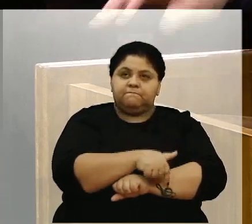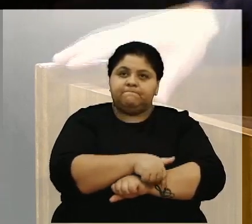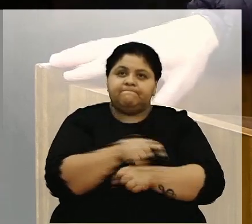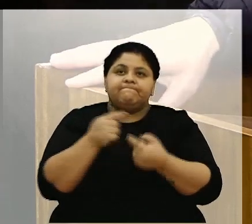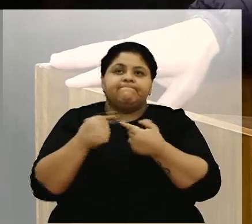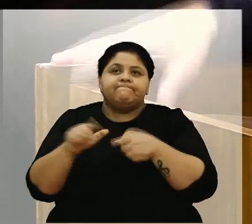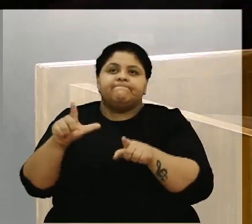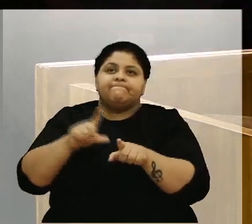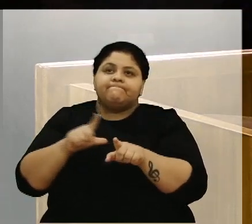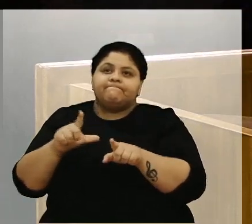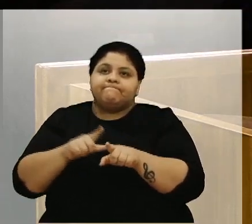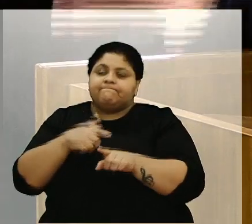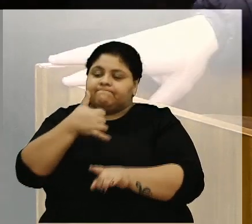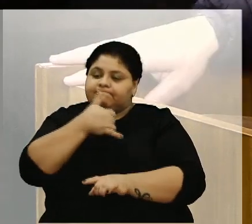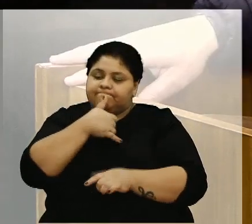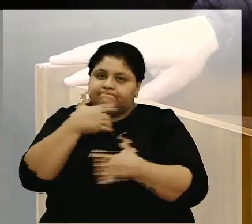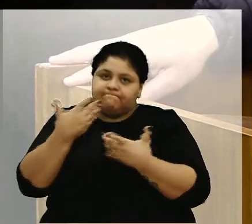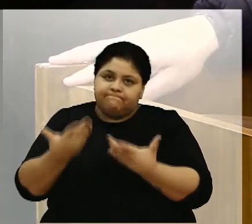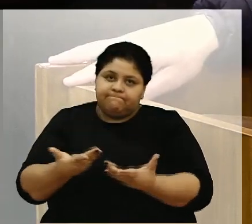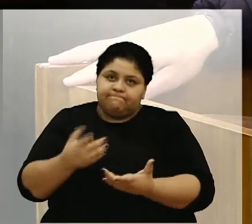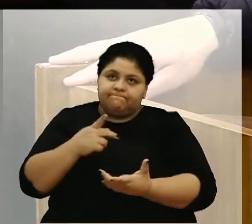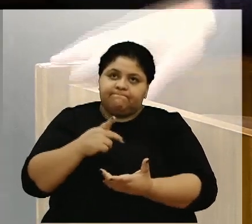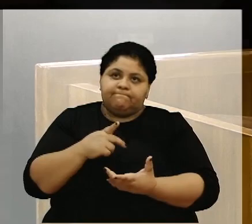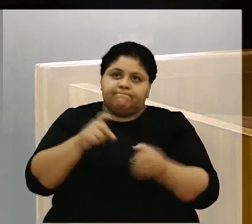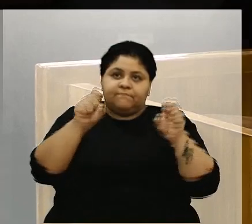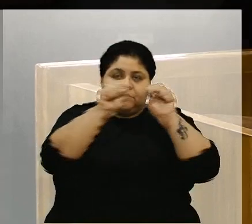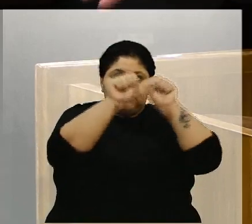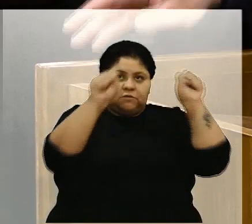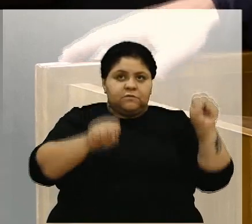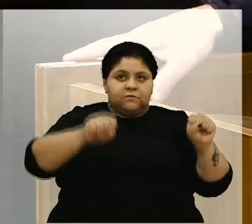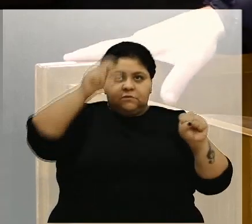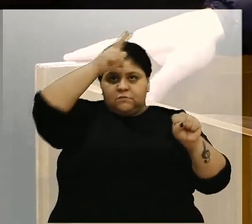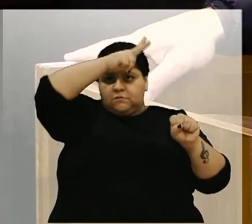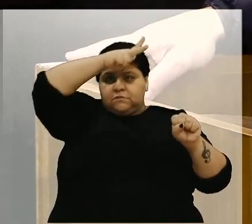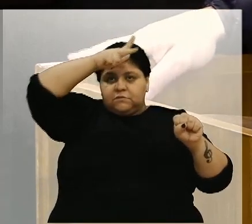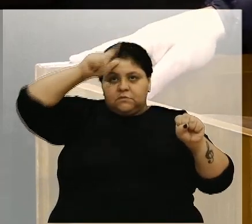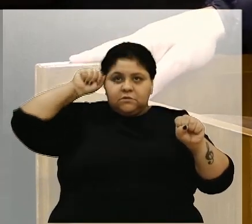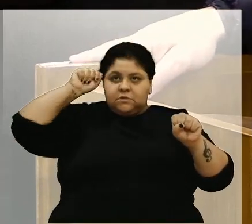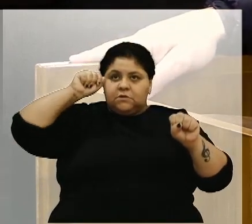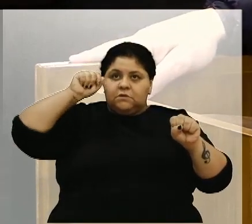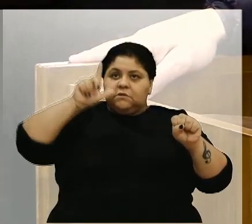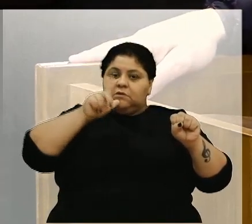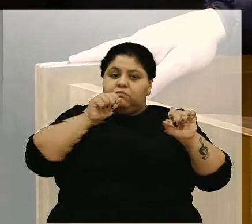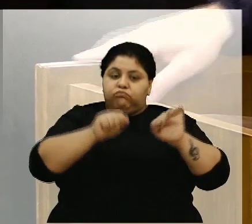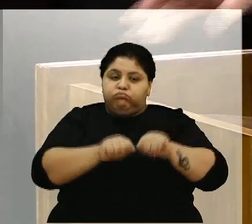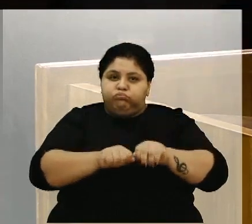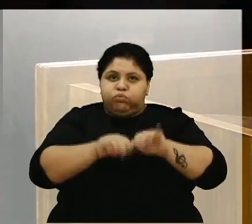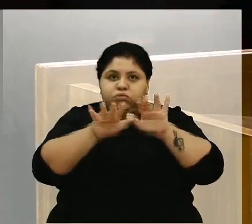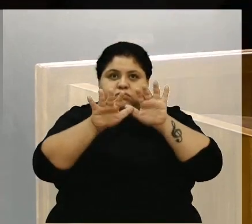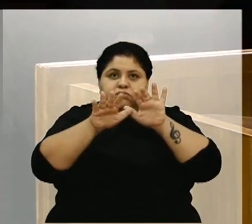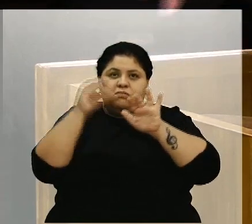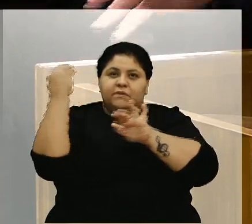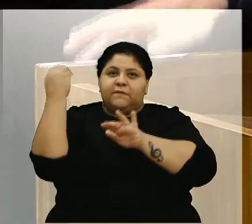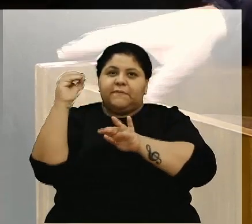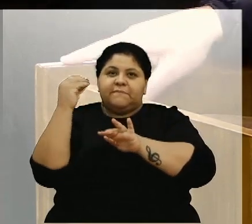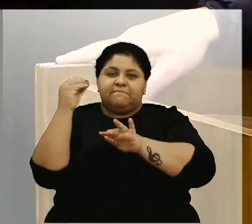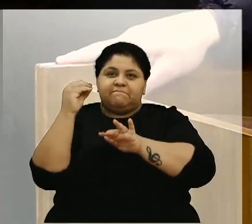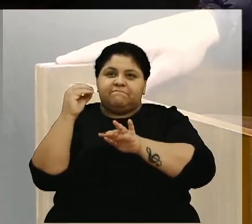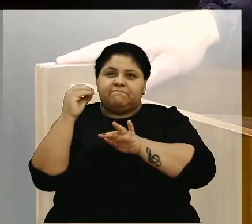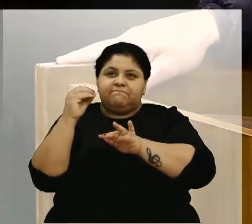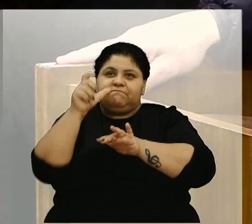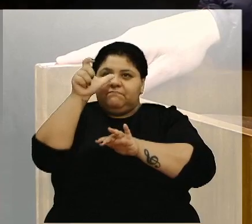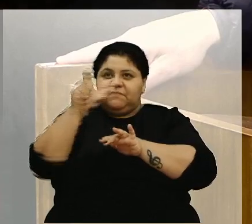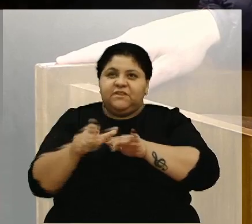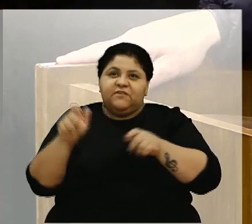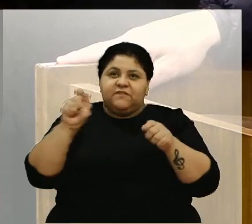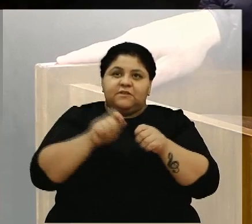gente teve a infelicidade da Procergs, que é o sistema que a prefeitura usa, está debaixo d'água em Porto Alegre. O pessoal está transcrevendo manualmente